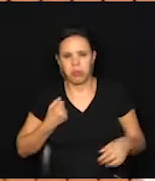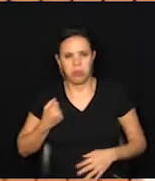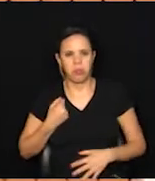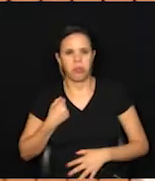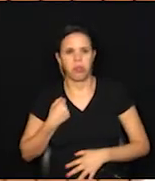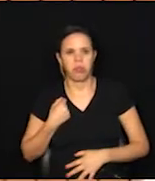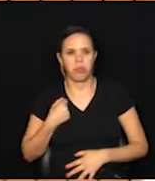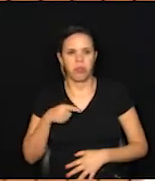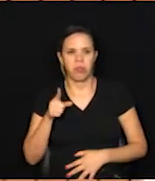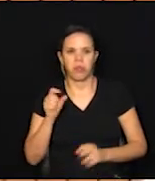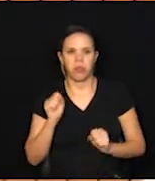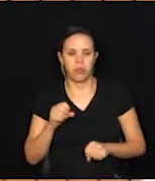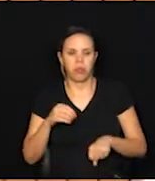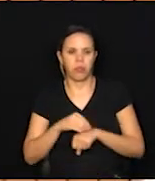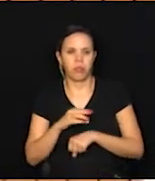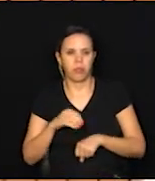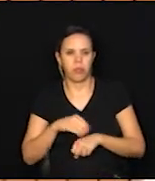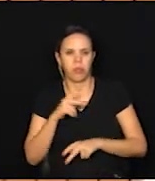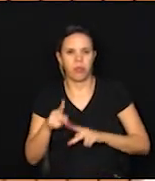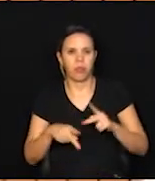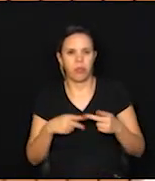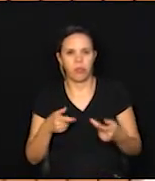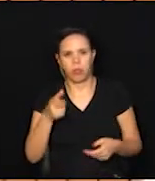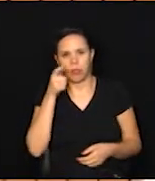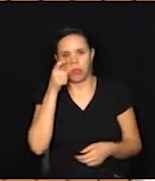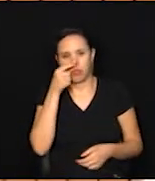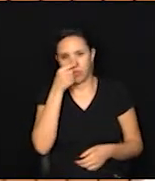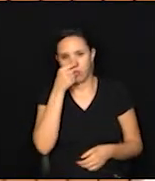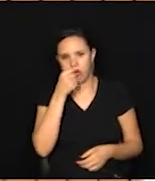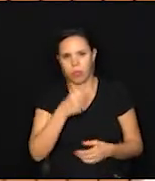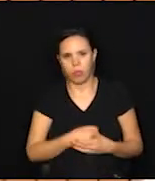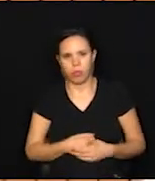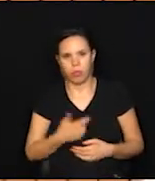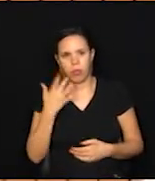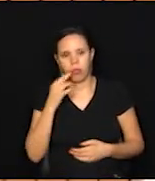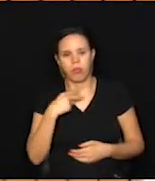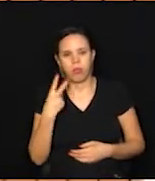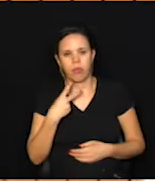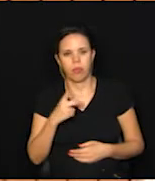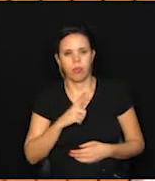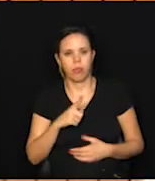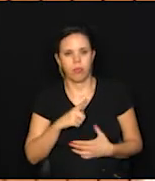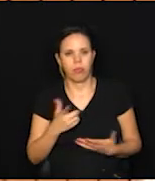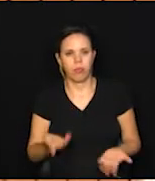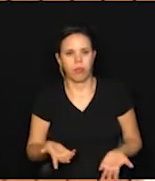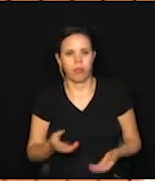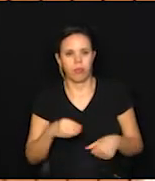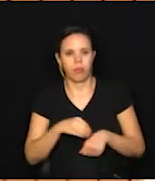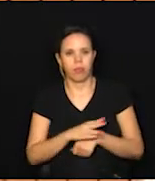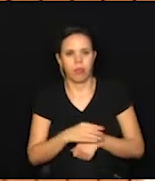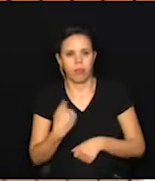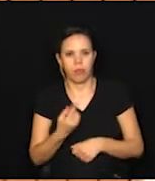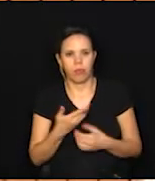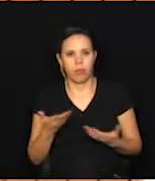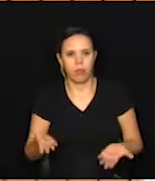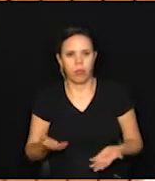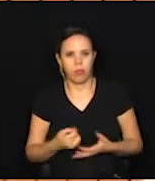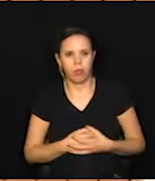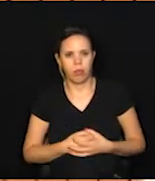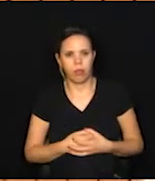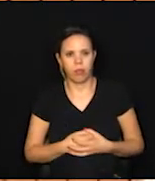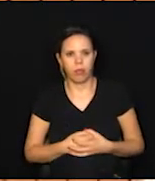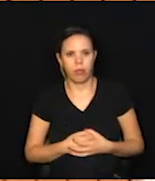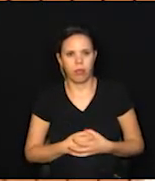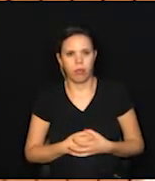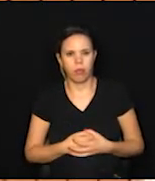senhor poderia passar para a população que nos assiste, não sei se os vereadores também têm, mas passar isso para a gente. E qual